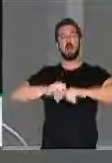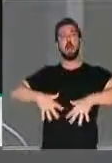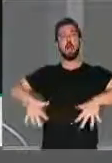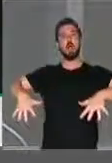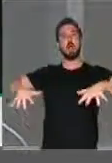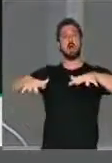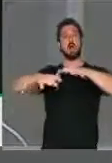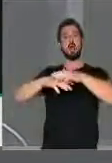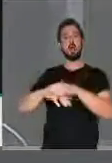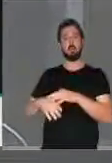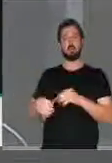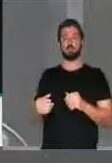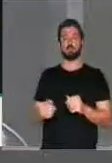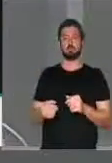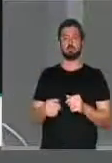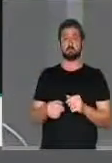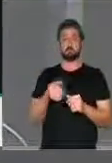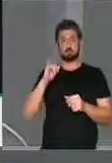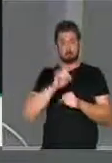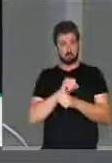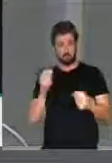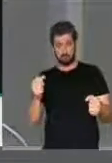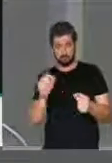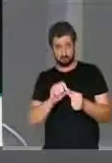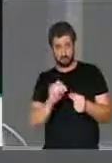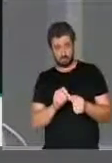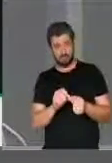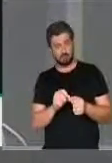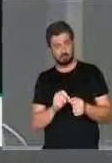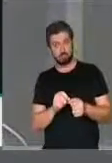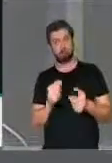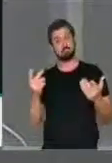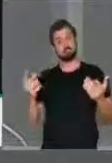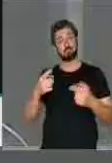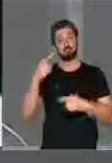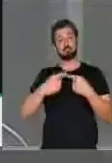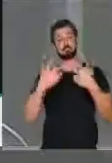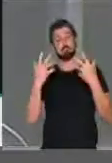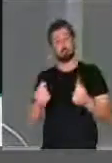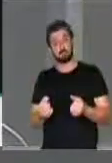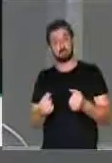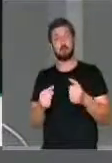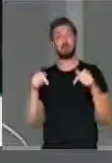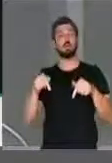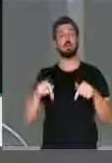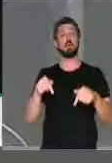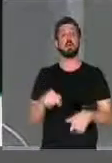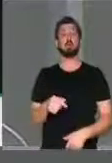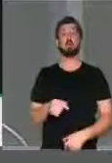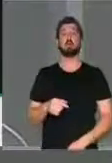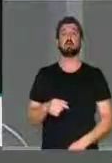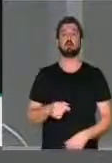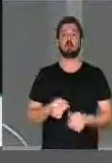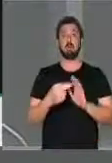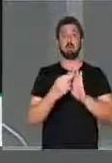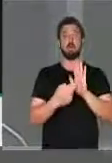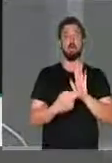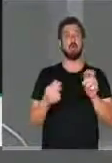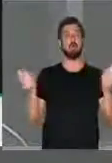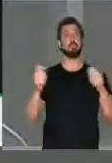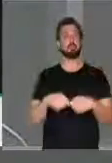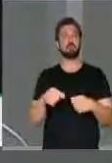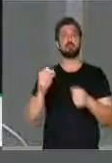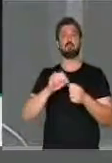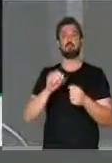mais profundo sobre esse tema. Se não é possível fazer isso, que discutamos aqui que regras é possível